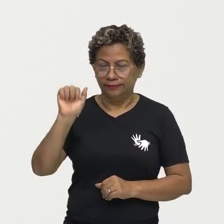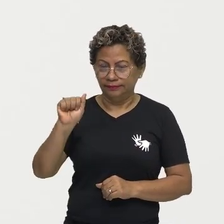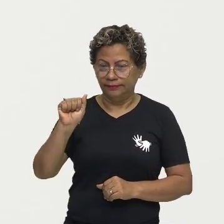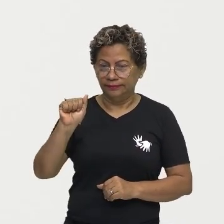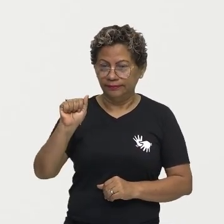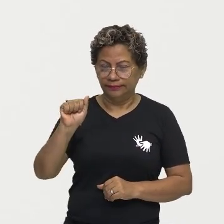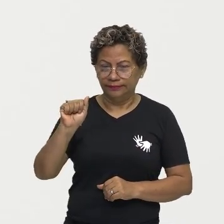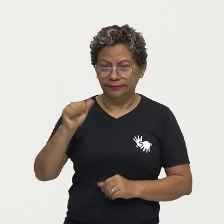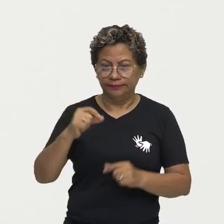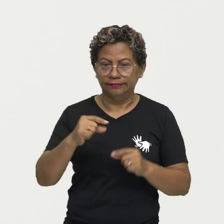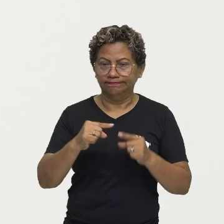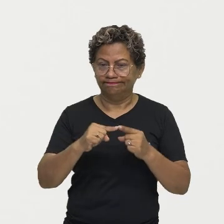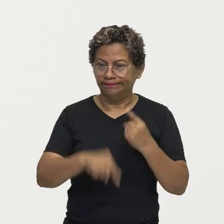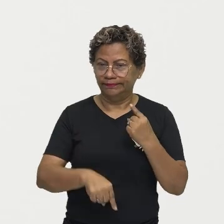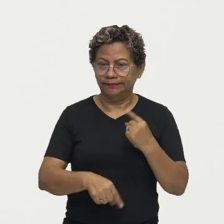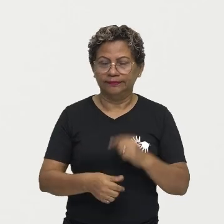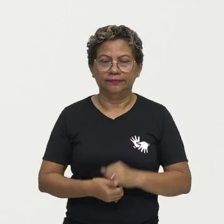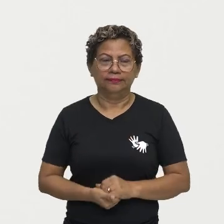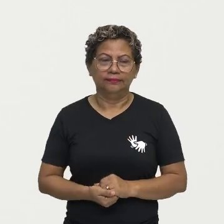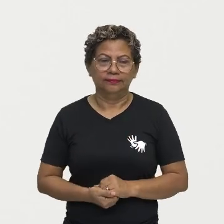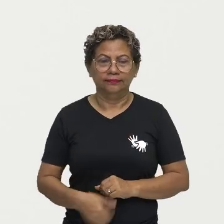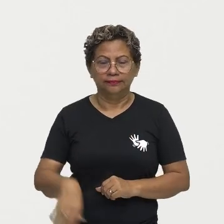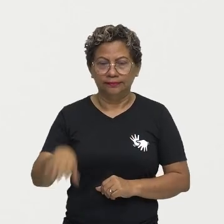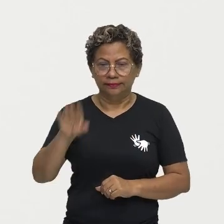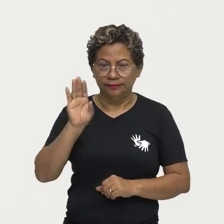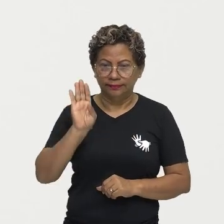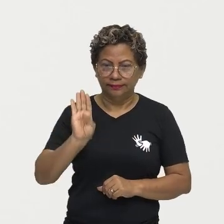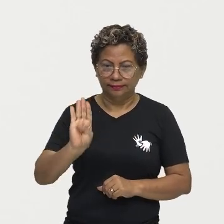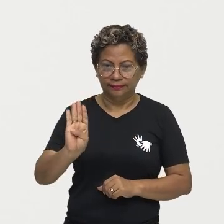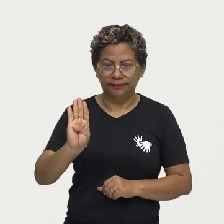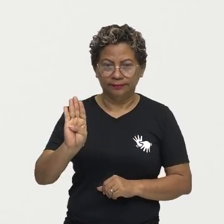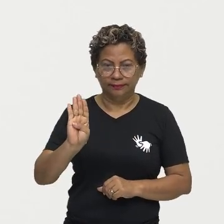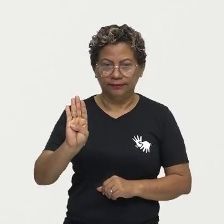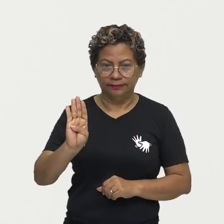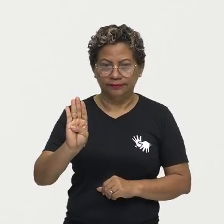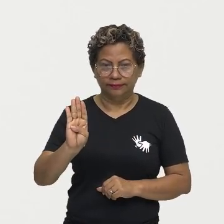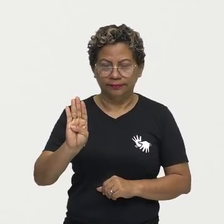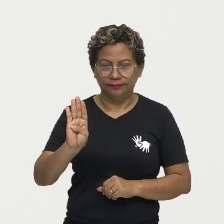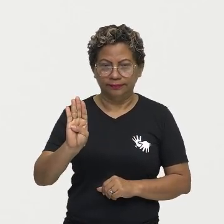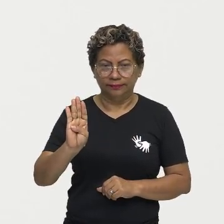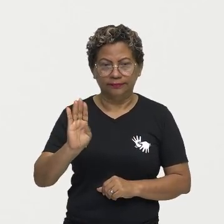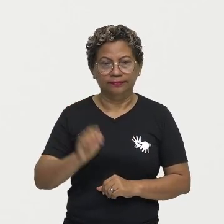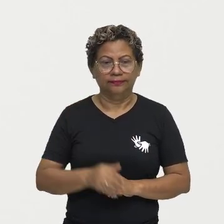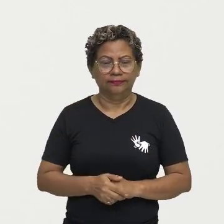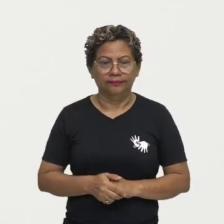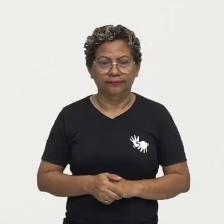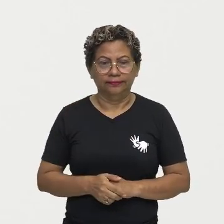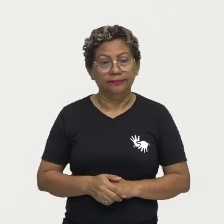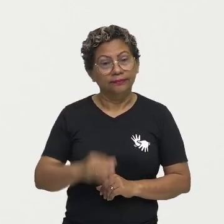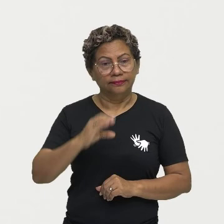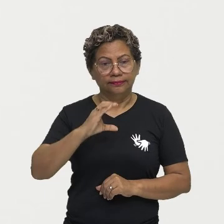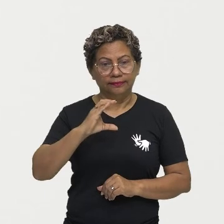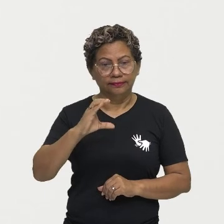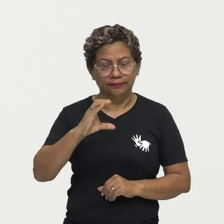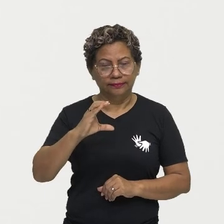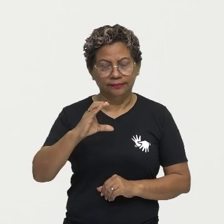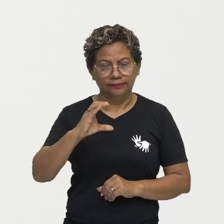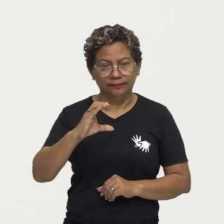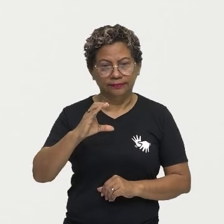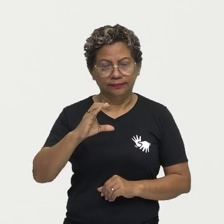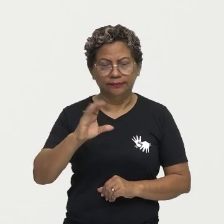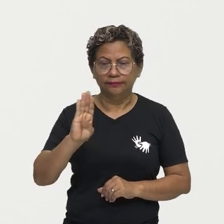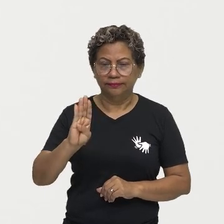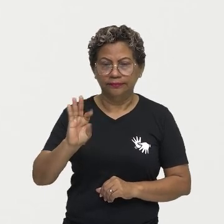cinética. Letra B, energia potencial gravitacional, correto. Energia cinética, correto